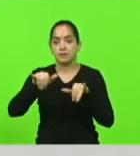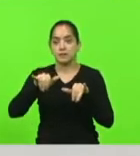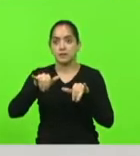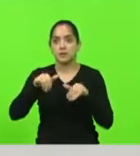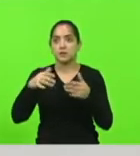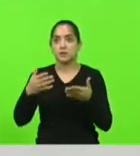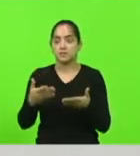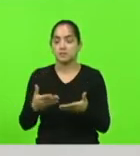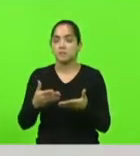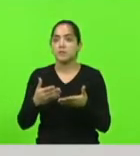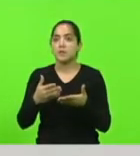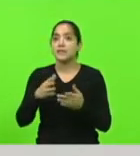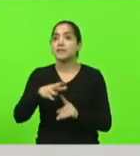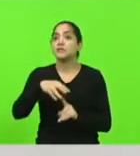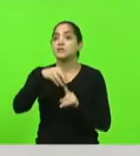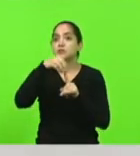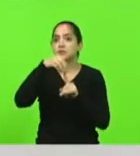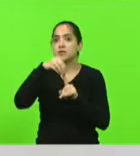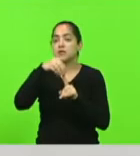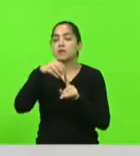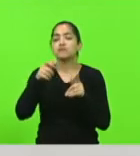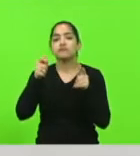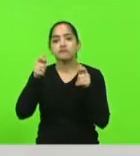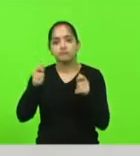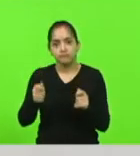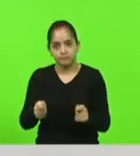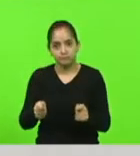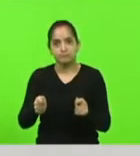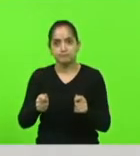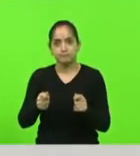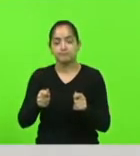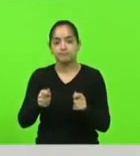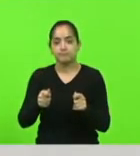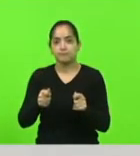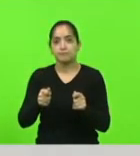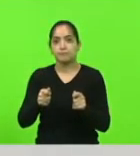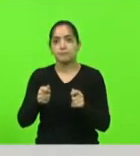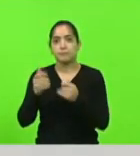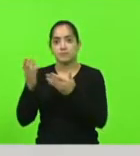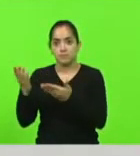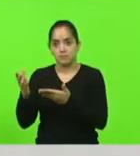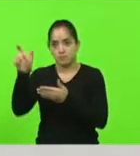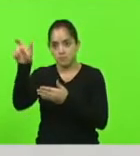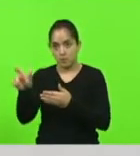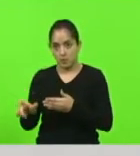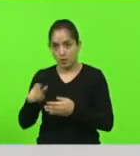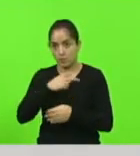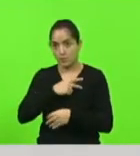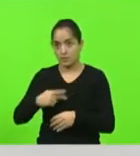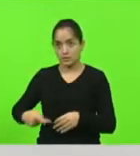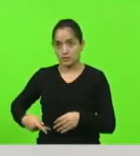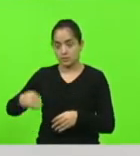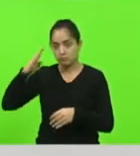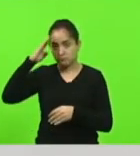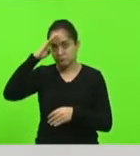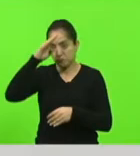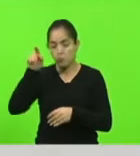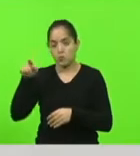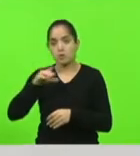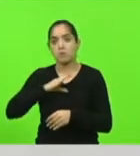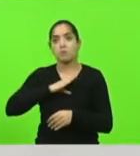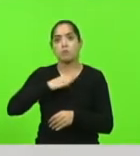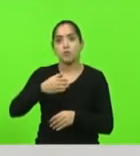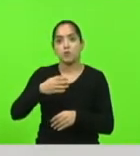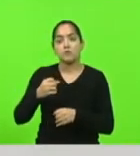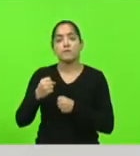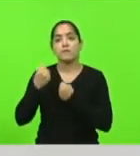Destaco ainda que me mantenho firme, leal ao nosso presidente Bolsonaro, porque foi ele que teve a coragem, a